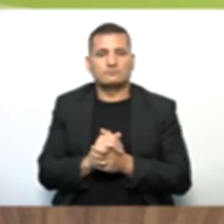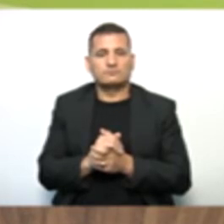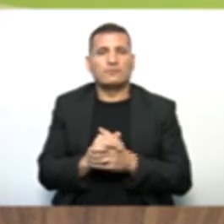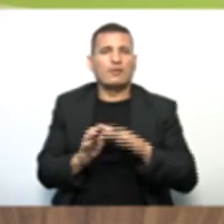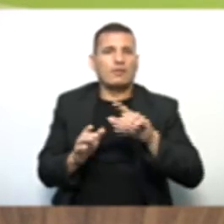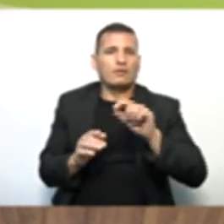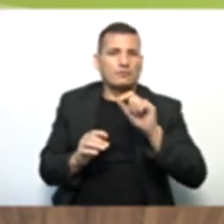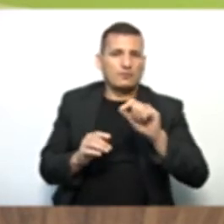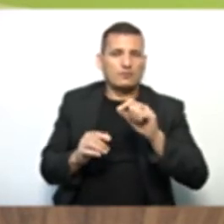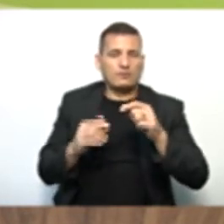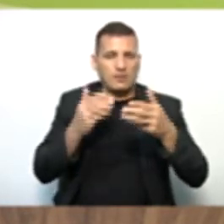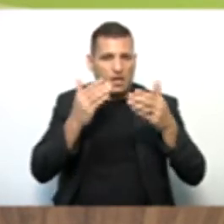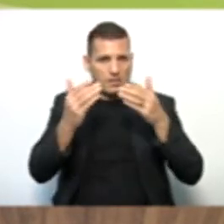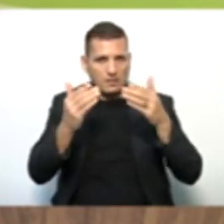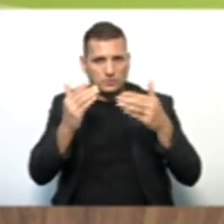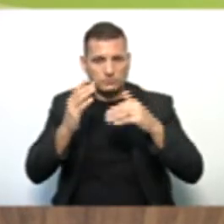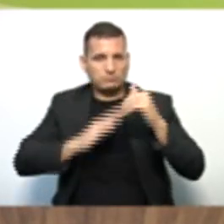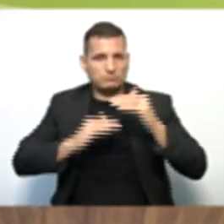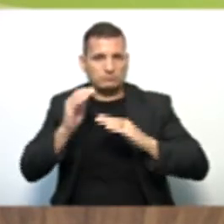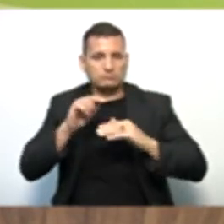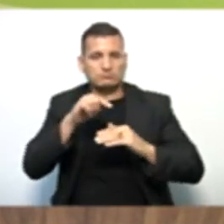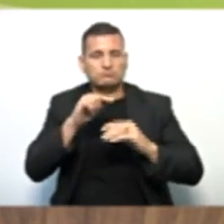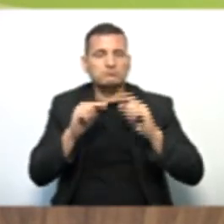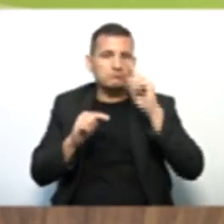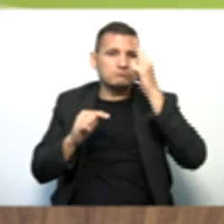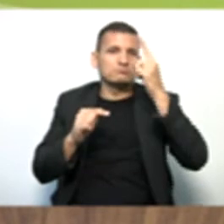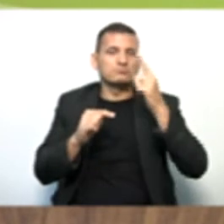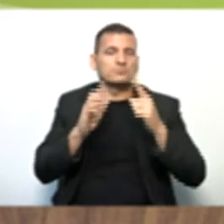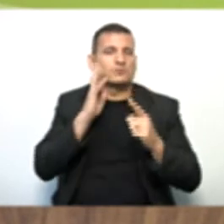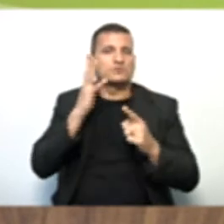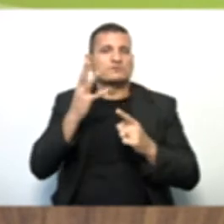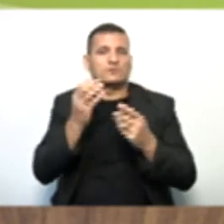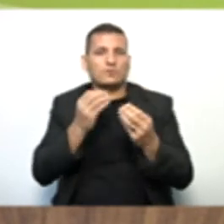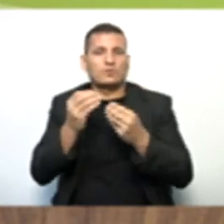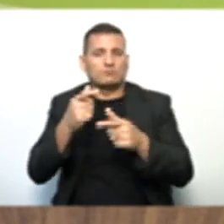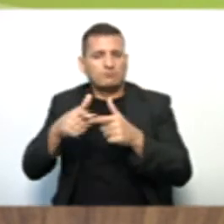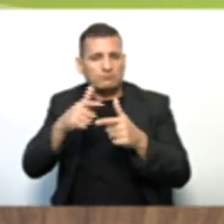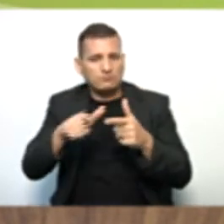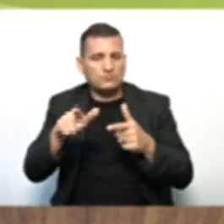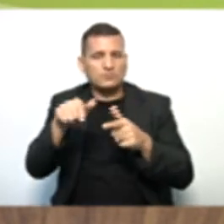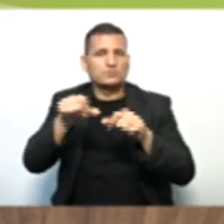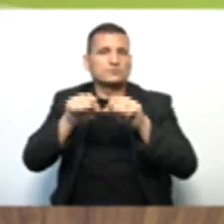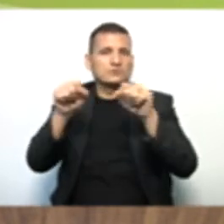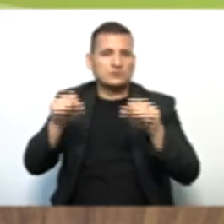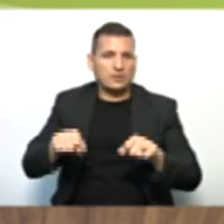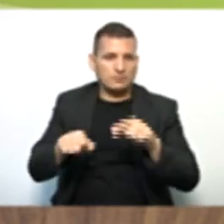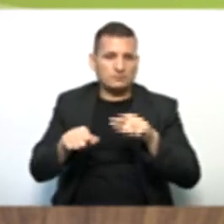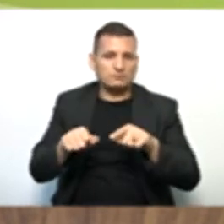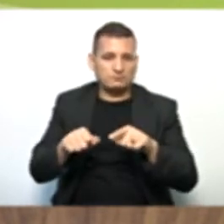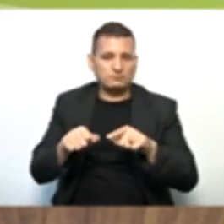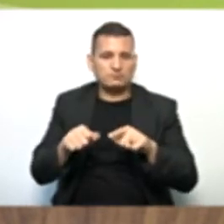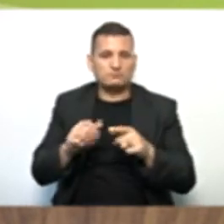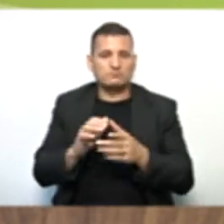os analistas criaram, né? Para o problema da crise do software, né? Sim, sim. Que aí já